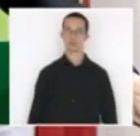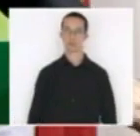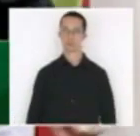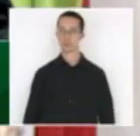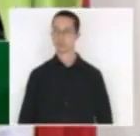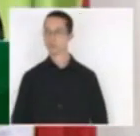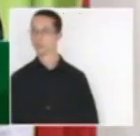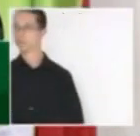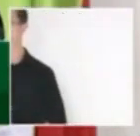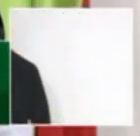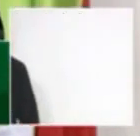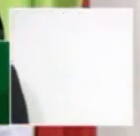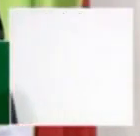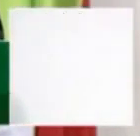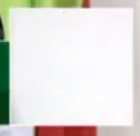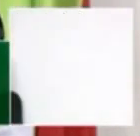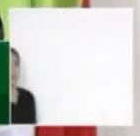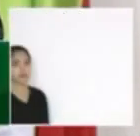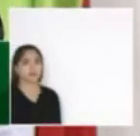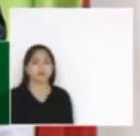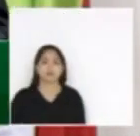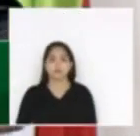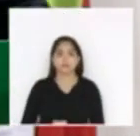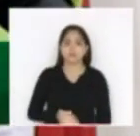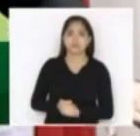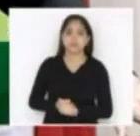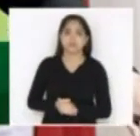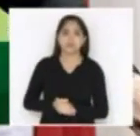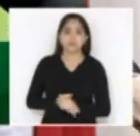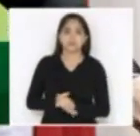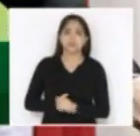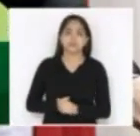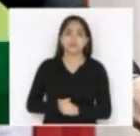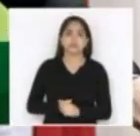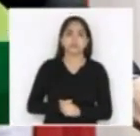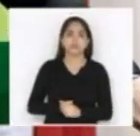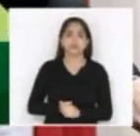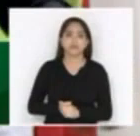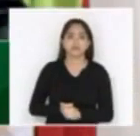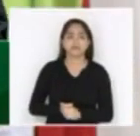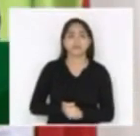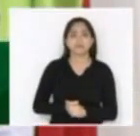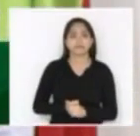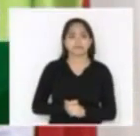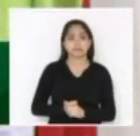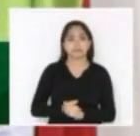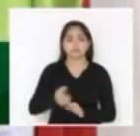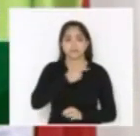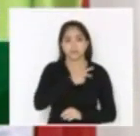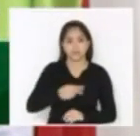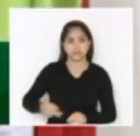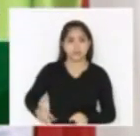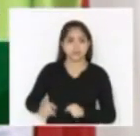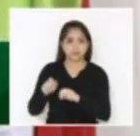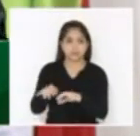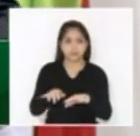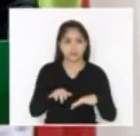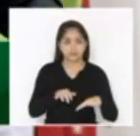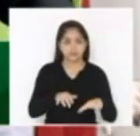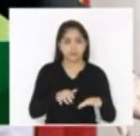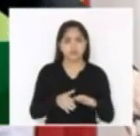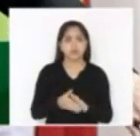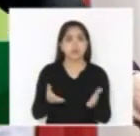Obrigado, deputado. Kendi Nunes, que preside esta sessão, eu vou